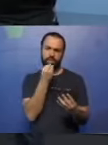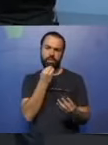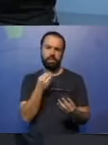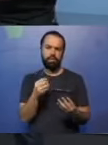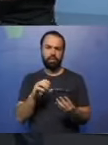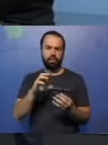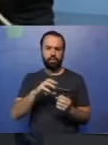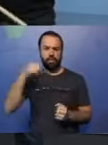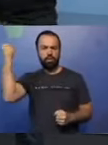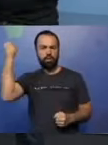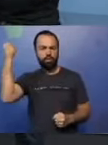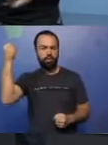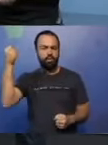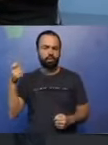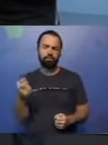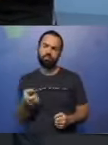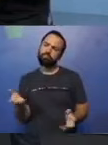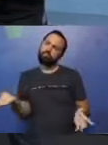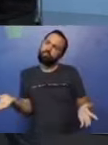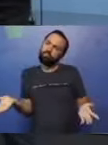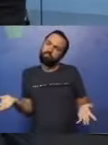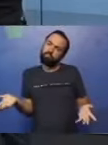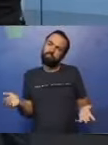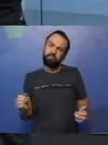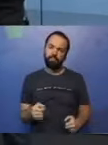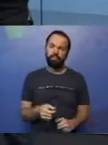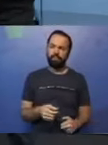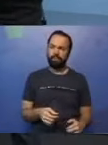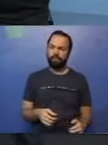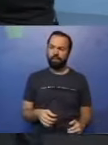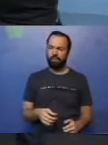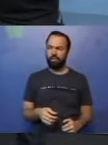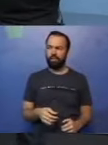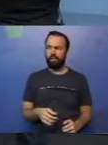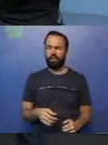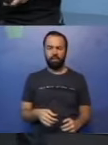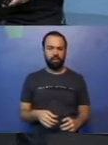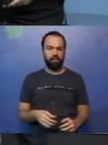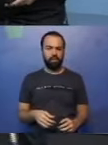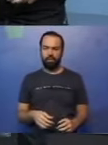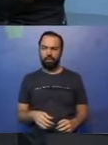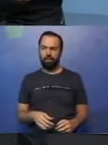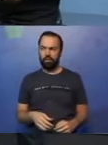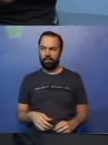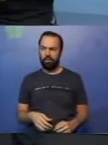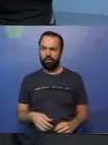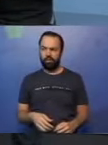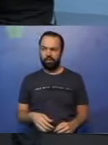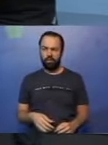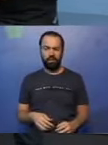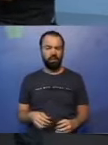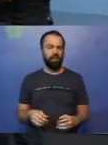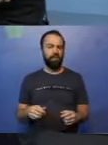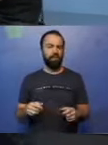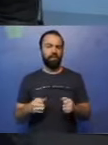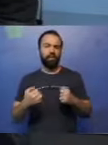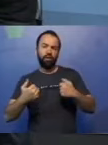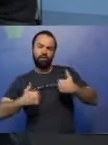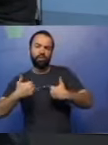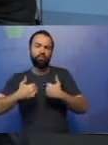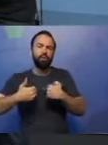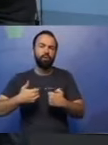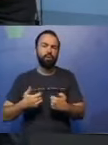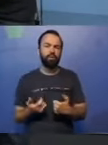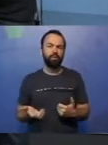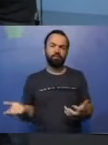Ou ainda, não sei, você pensa lá na tabela do Brasileirão,